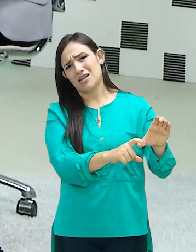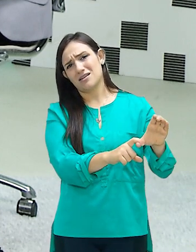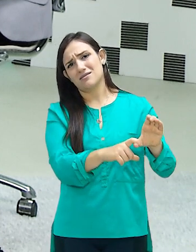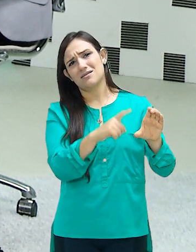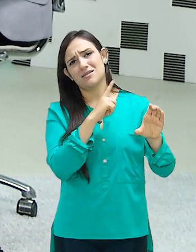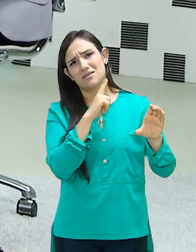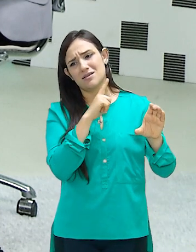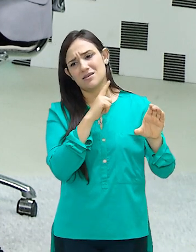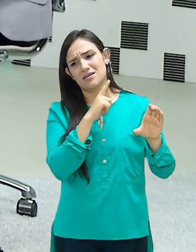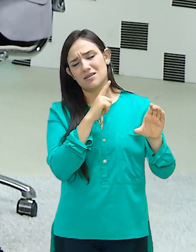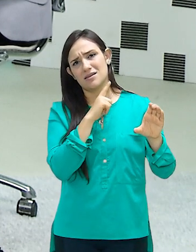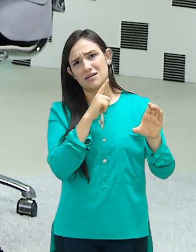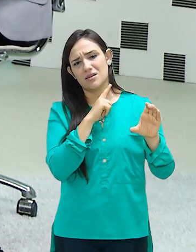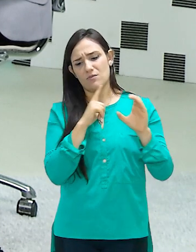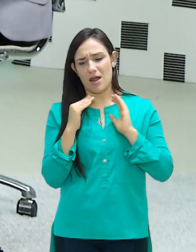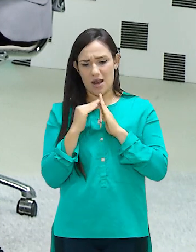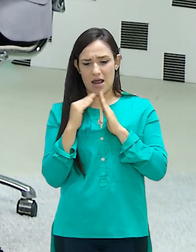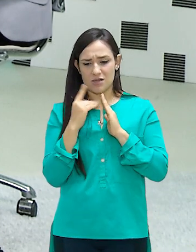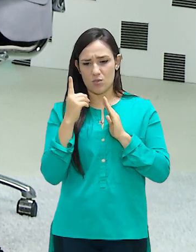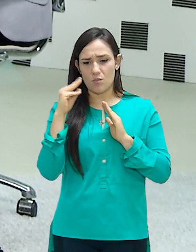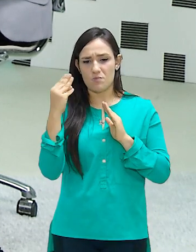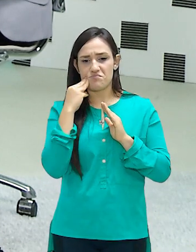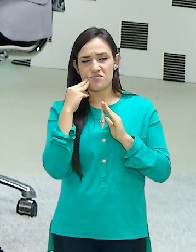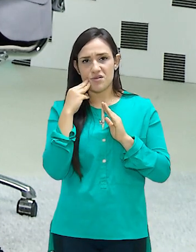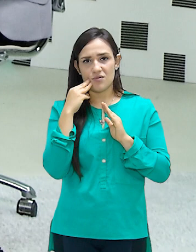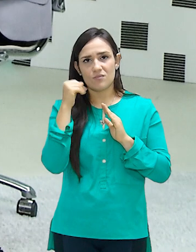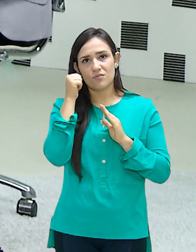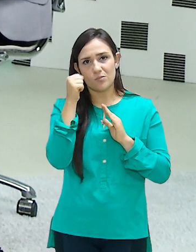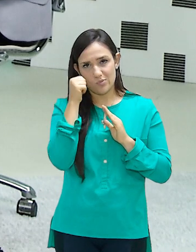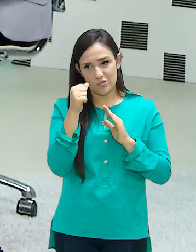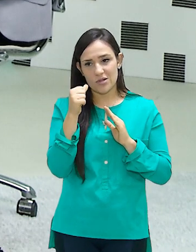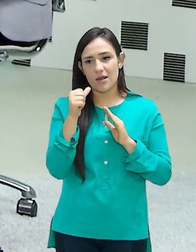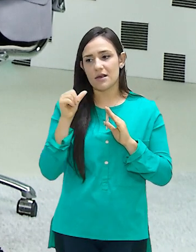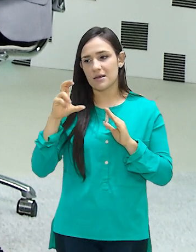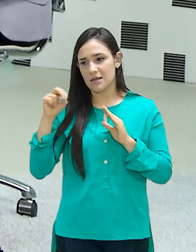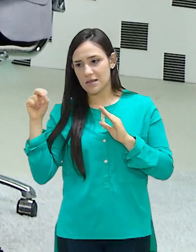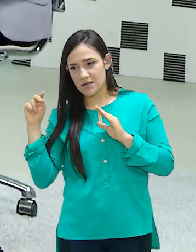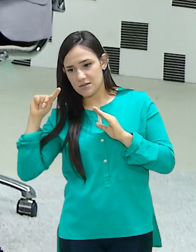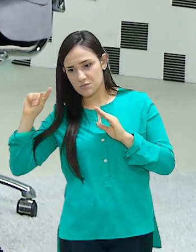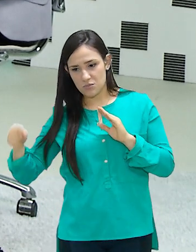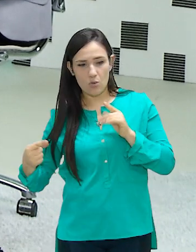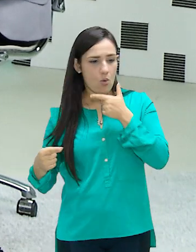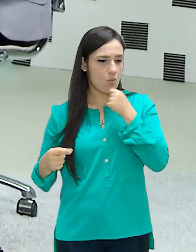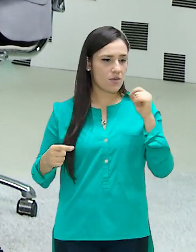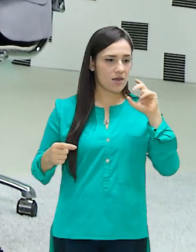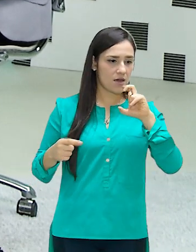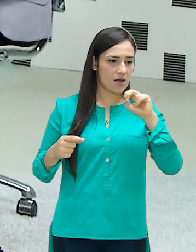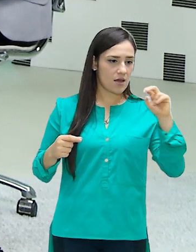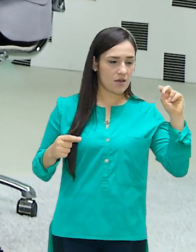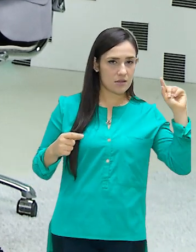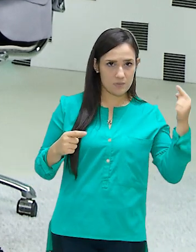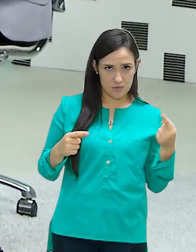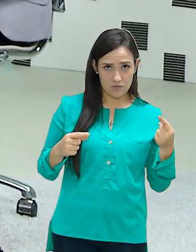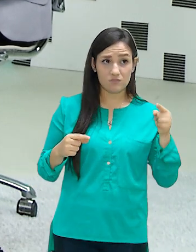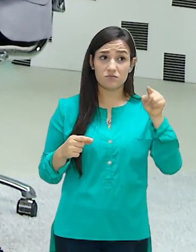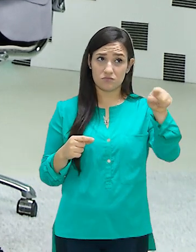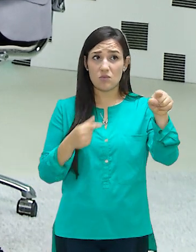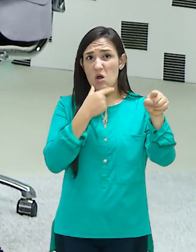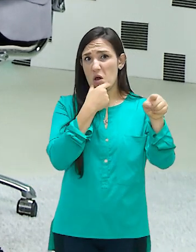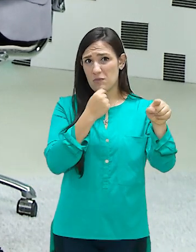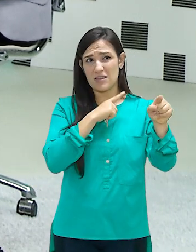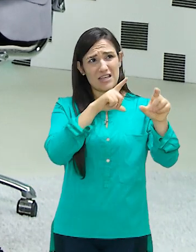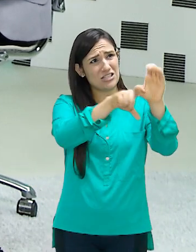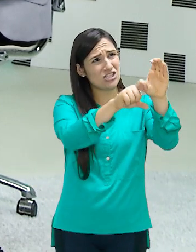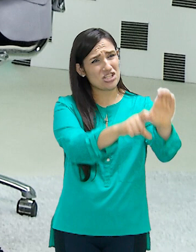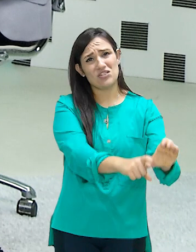dele que é 1 milhão, vamos supor, uma casa que vale 1 milhão, ela tem 500 mil, ele tem 500 mil. Ele deve mais do que isso.